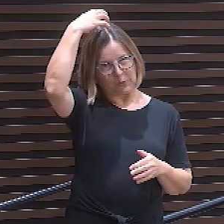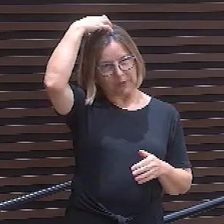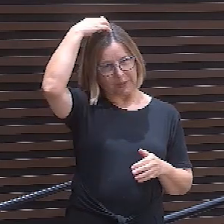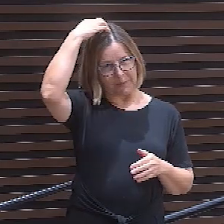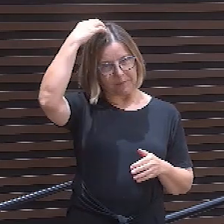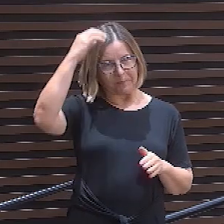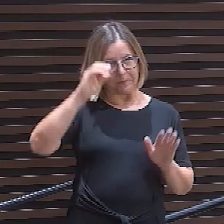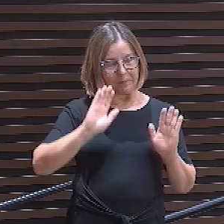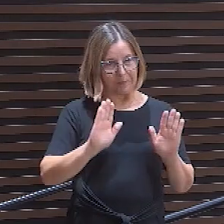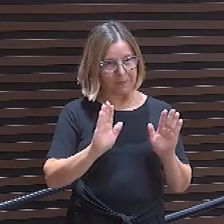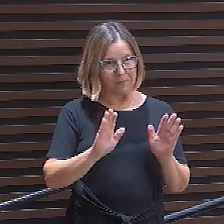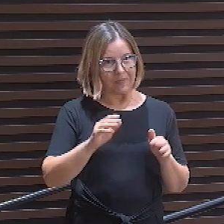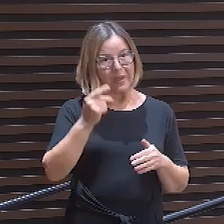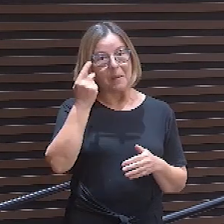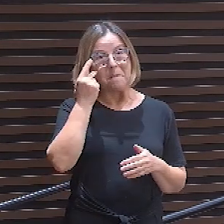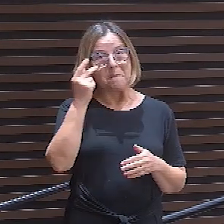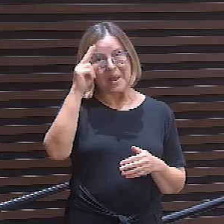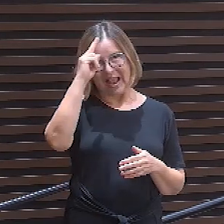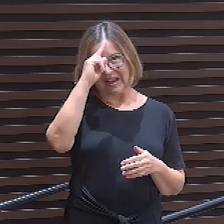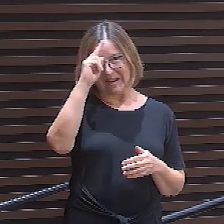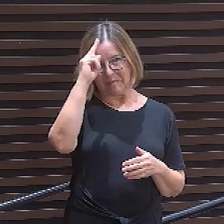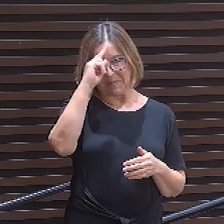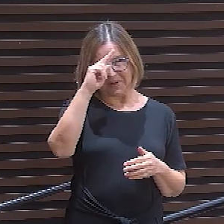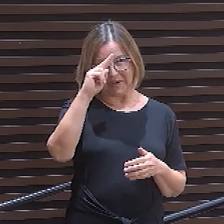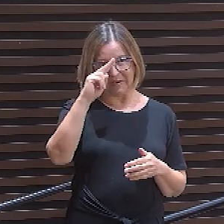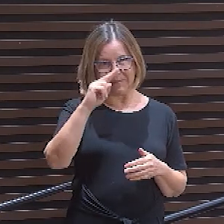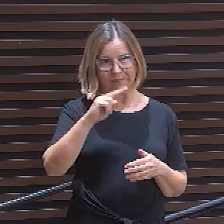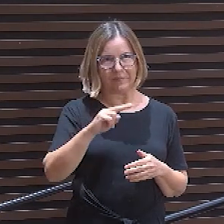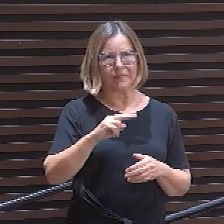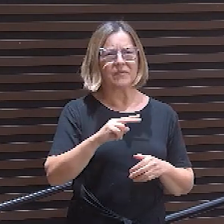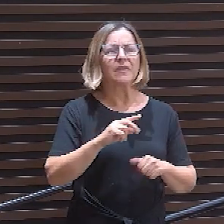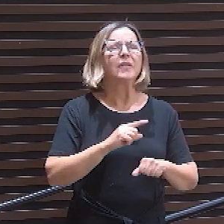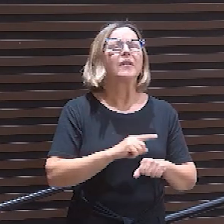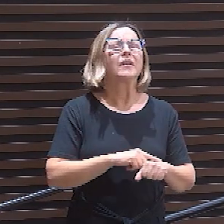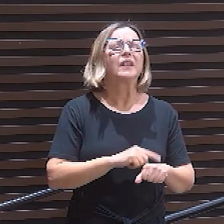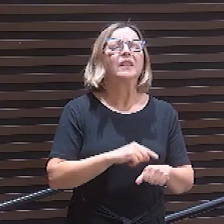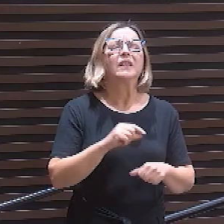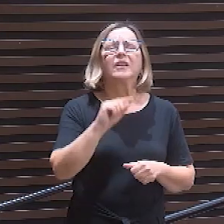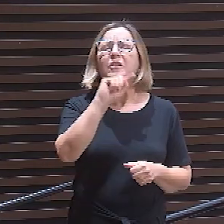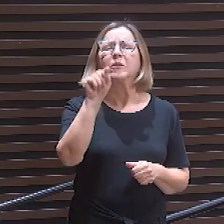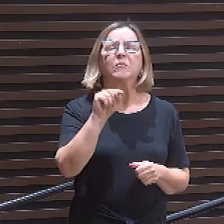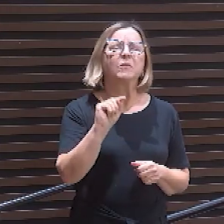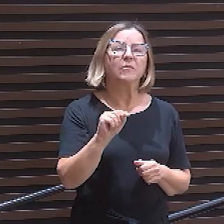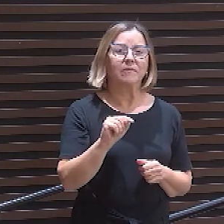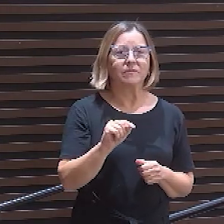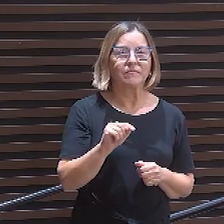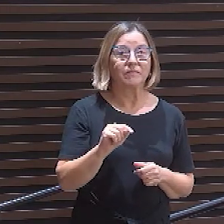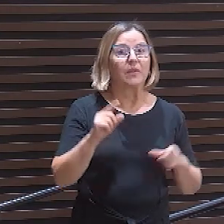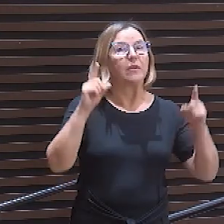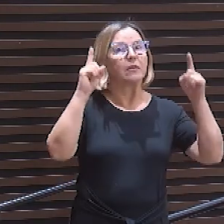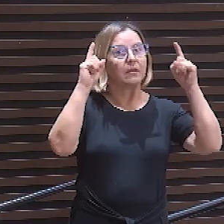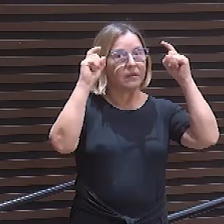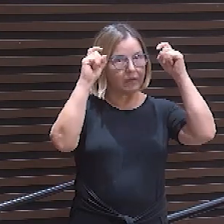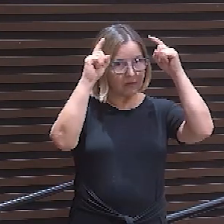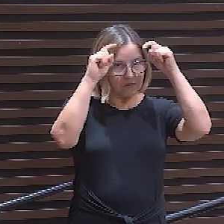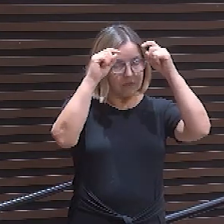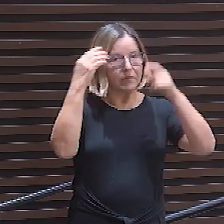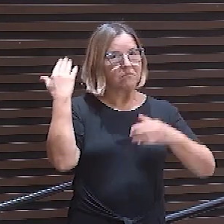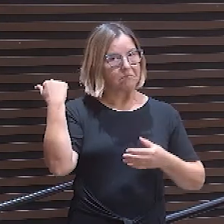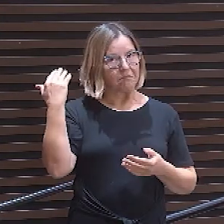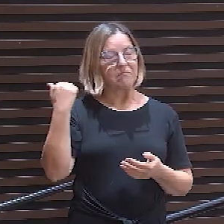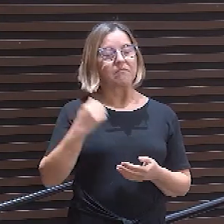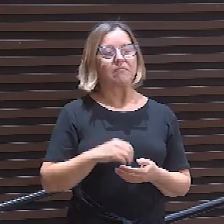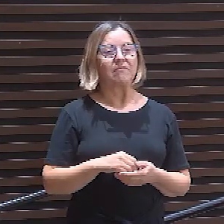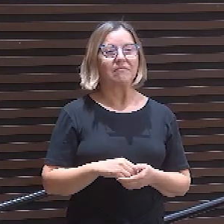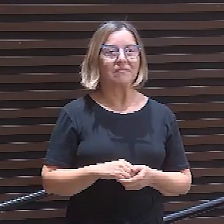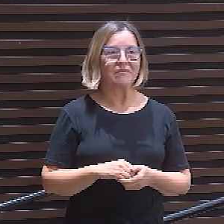leitura, só para lembrar que tempo era este. Muito difícil.